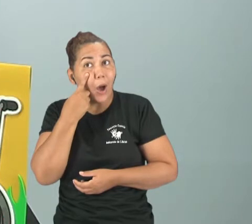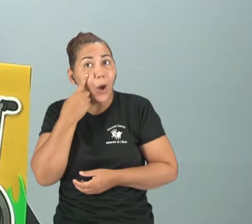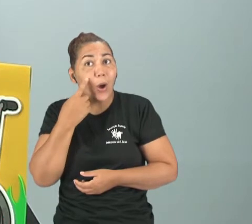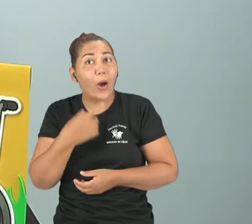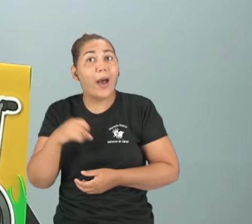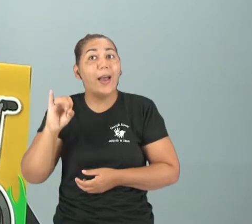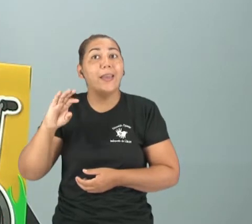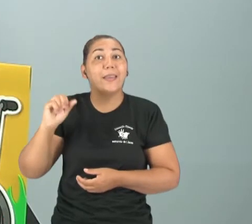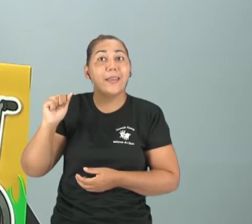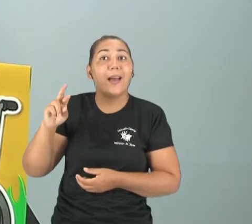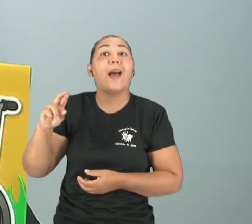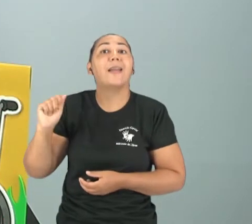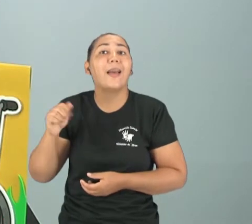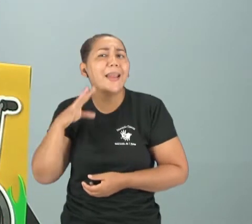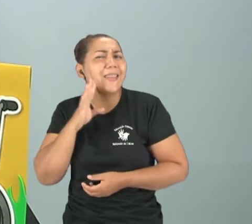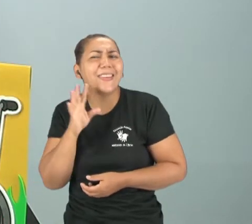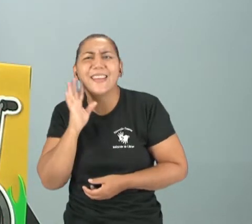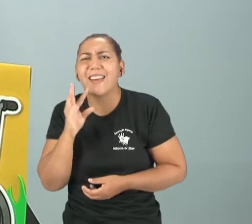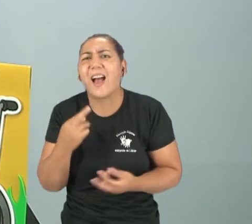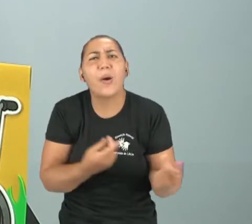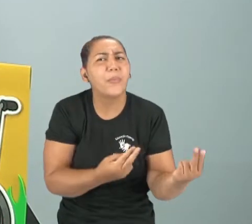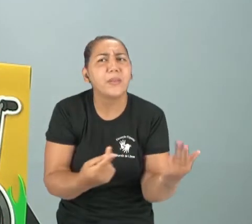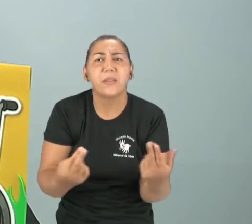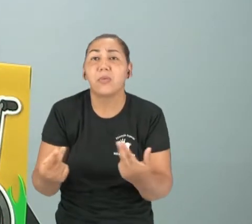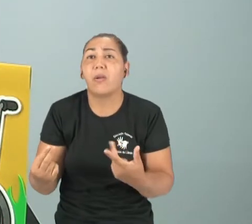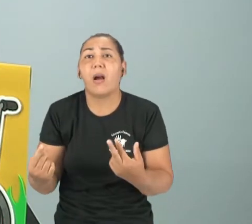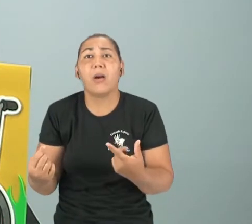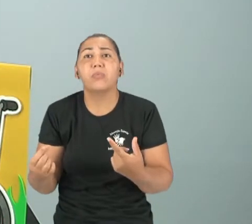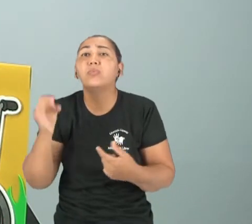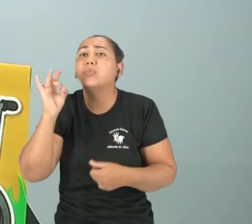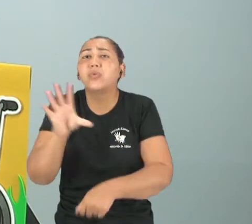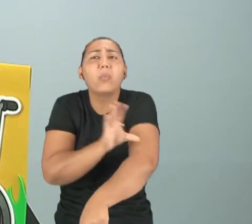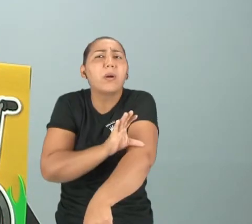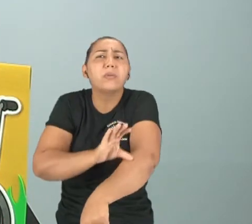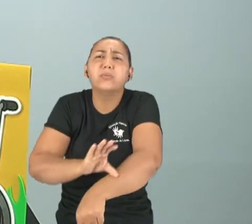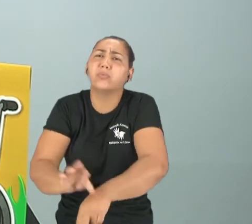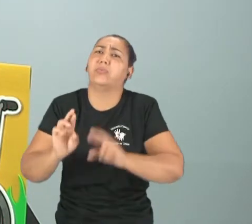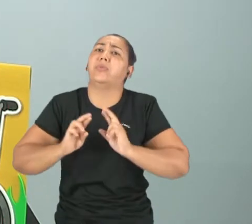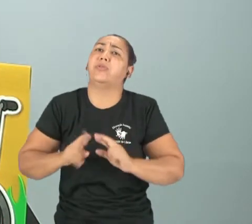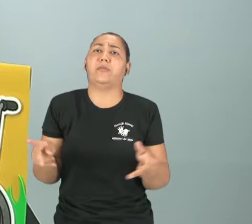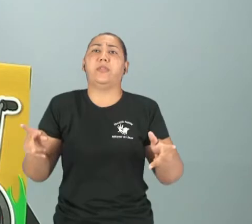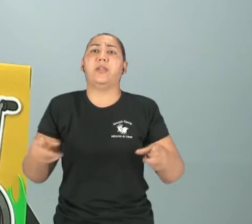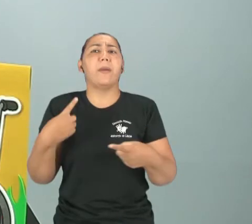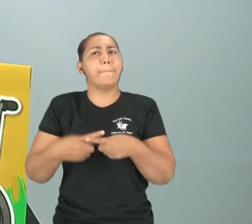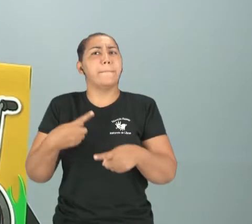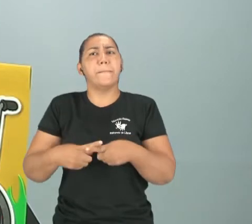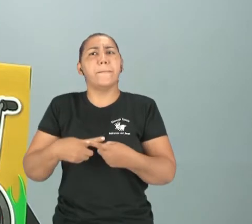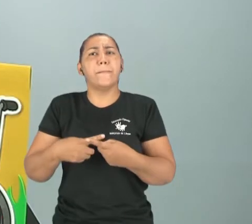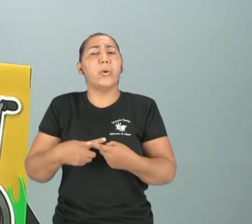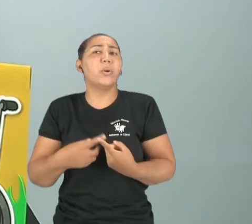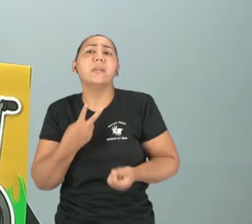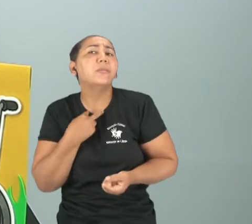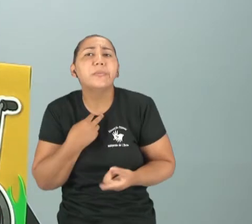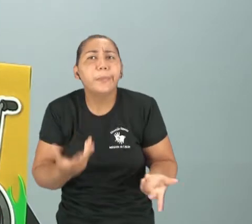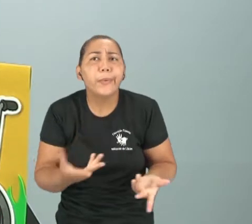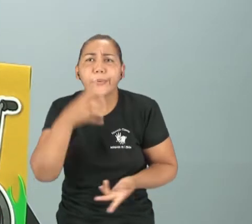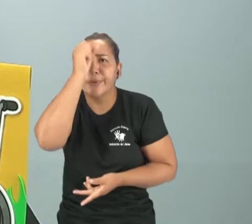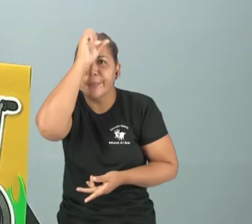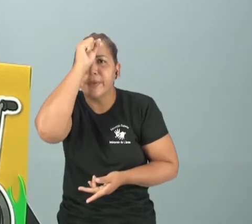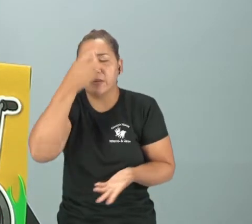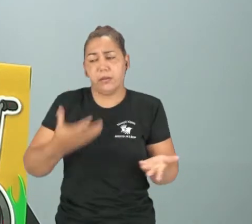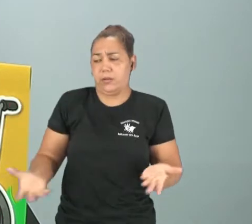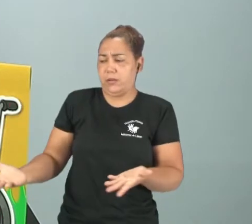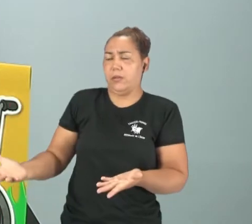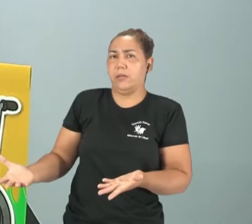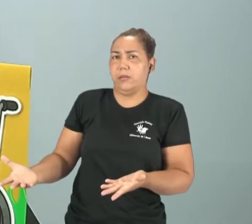legal. A Yara é como a gente. Ela só tem uma cultura diferente. Por que nós não podemos aprender com ela? Por que